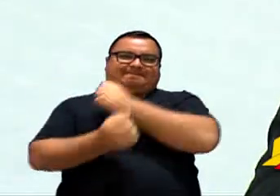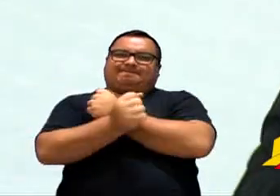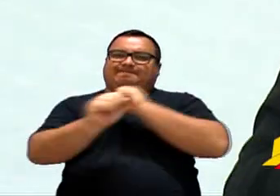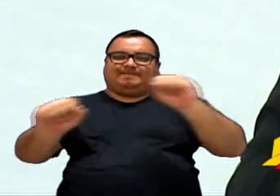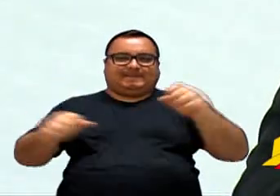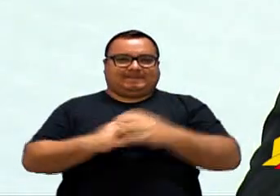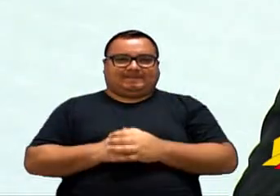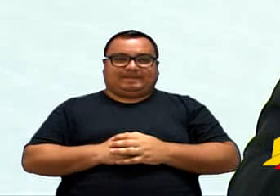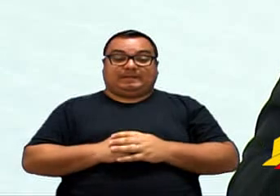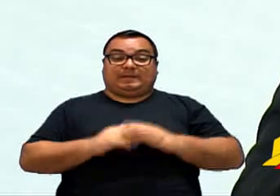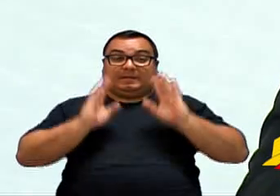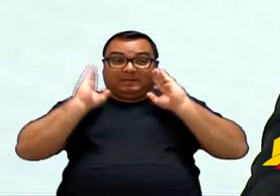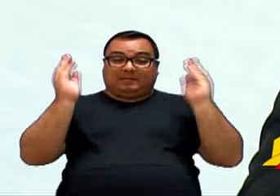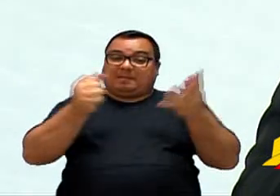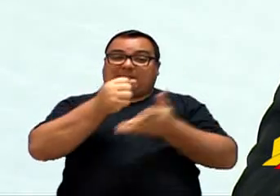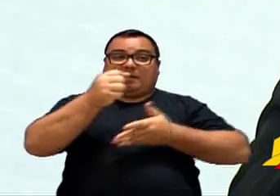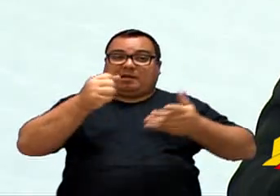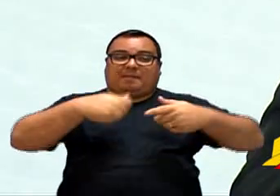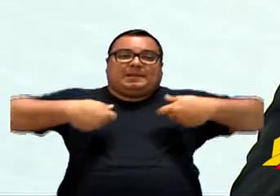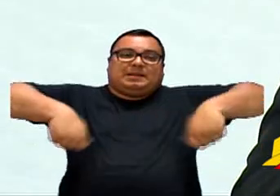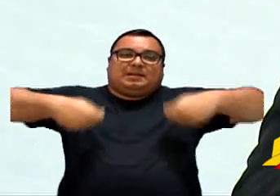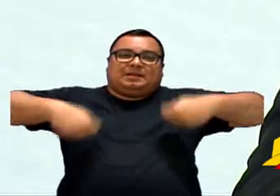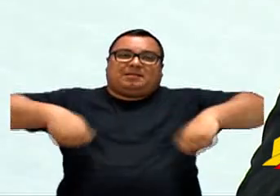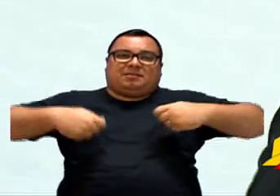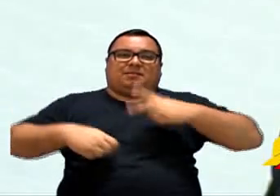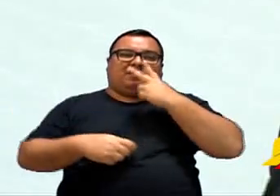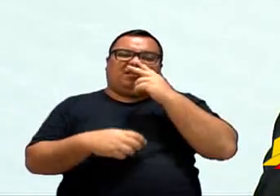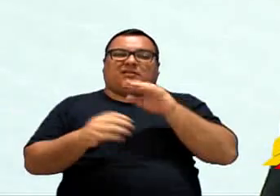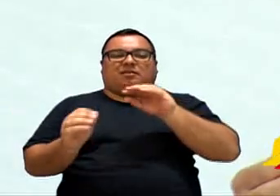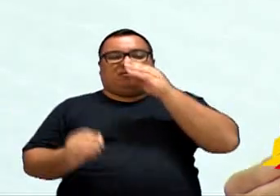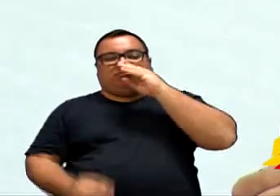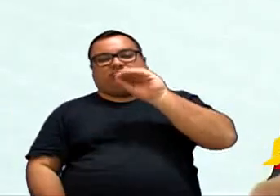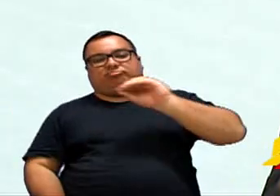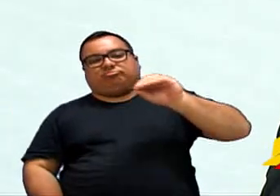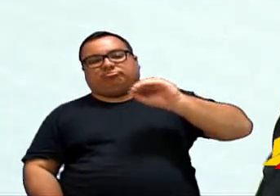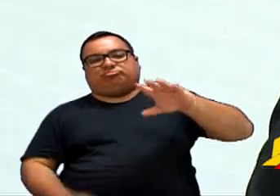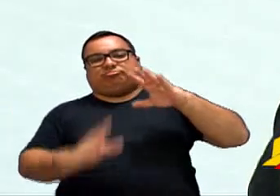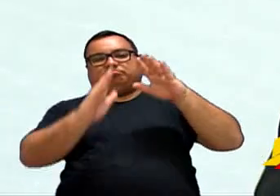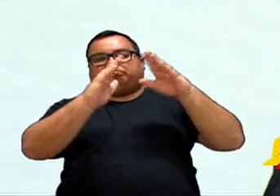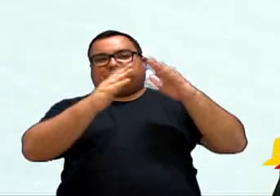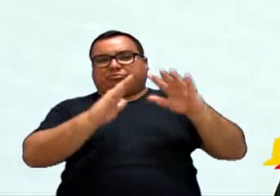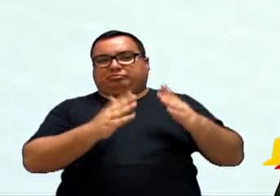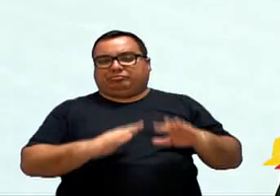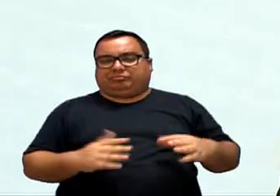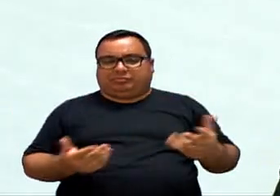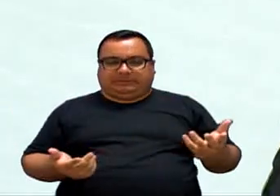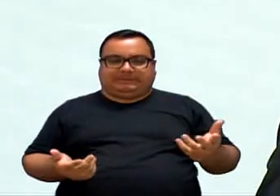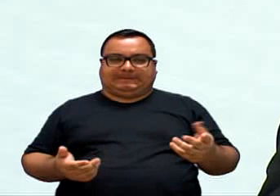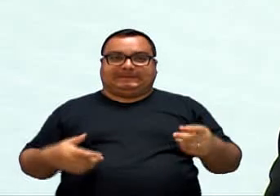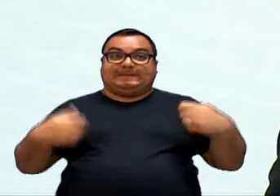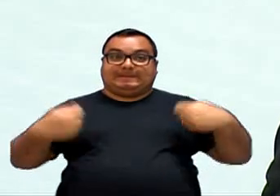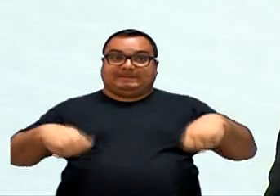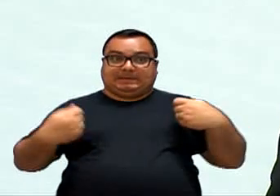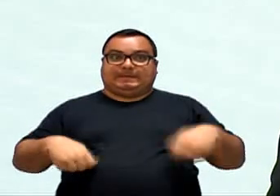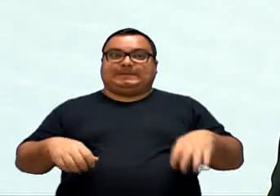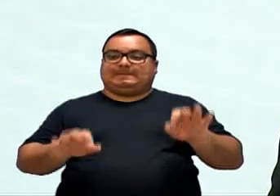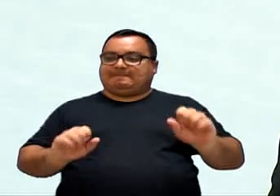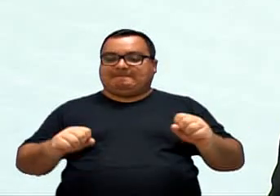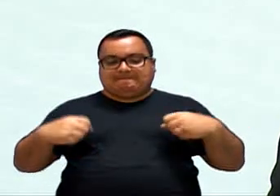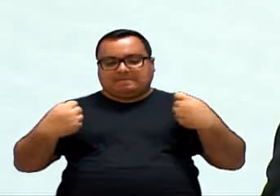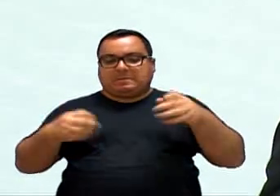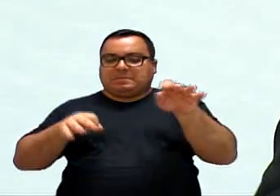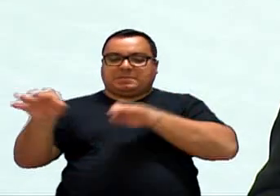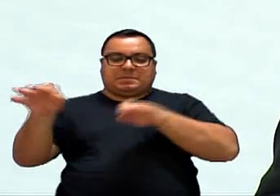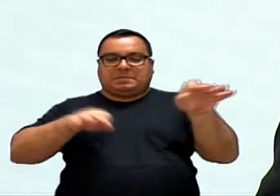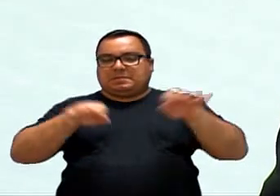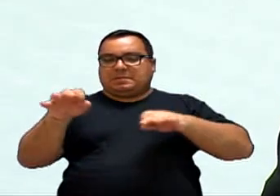atenção básica ela está sendo cada vez mais sucateada e desmantelada. Estão quebrando essa rede que é tão